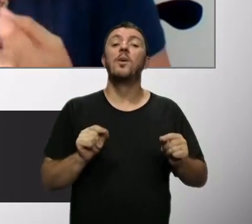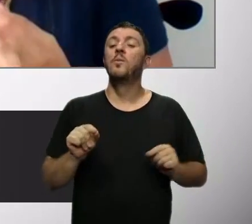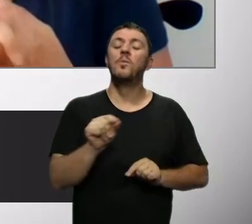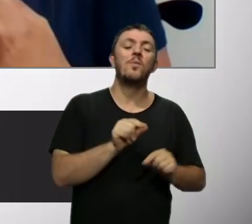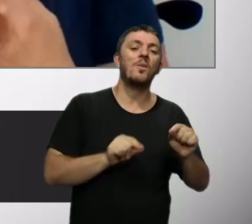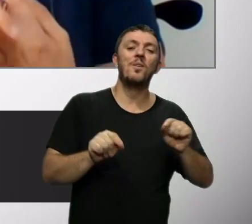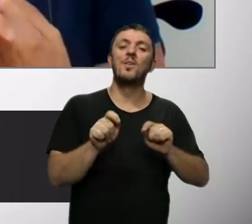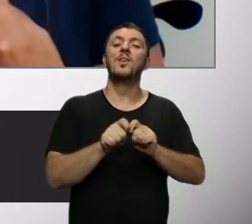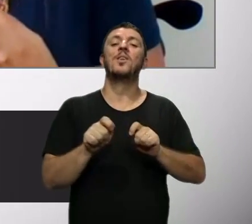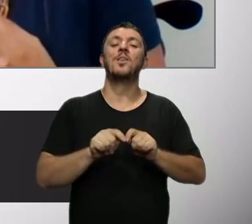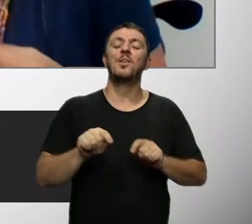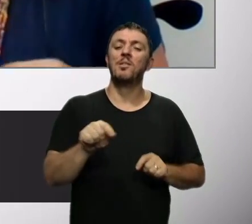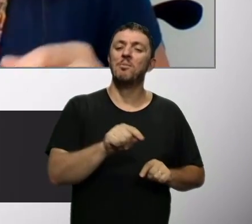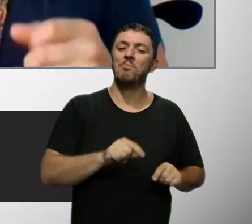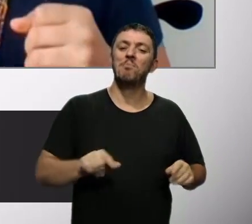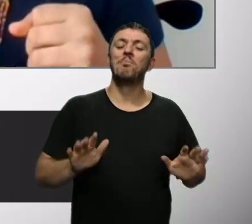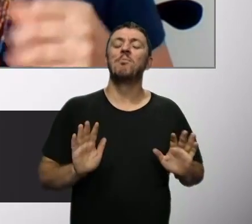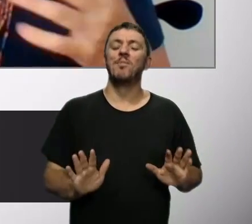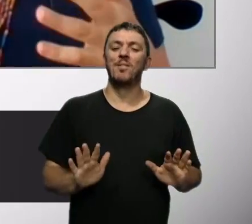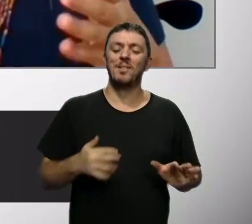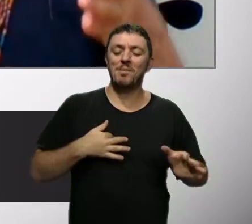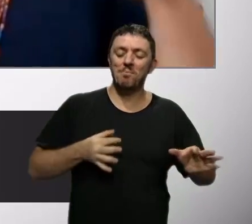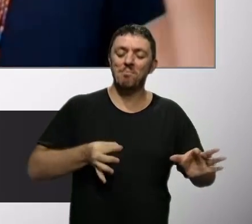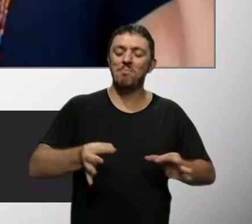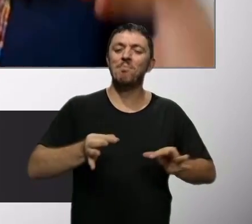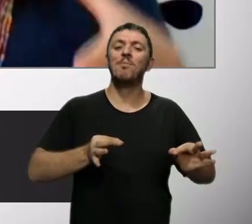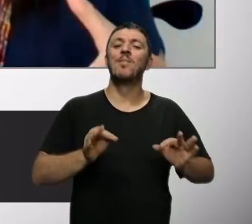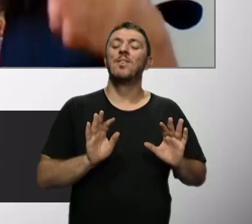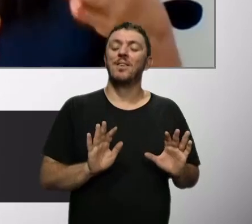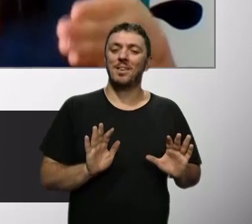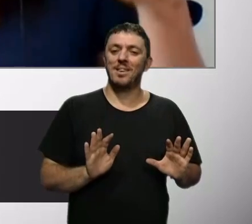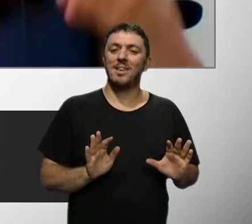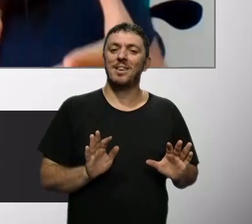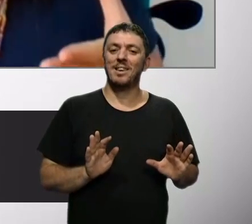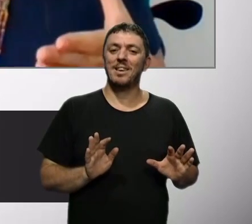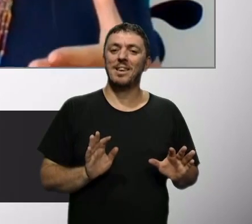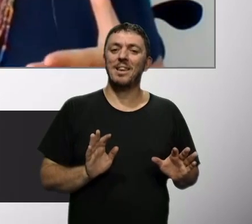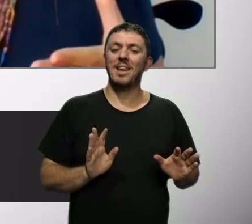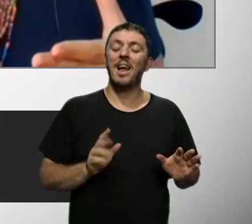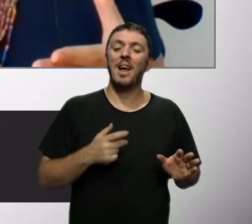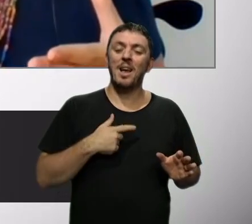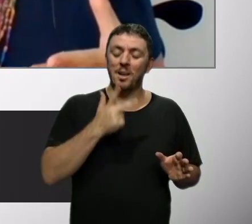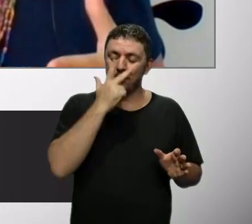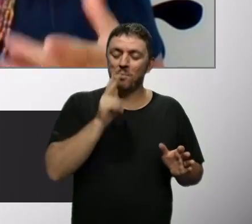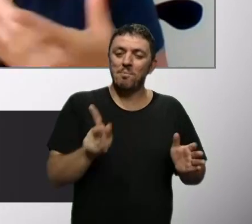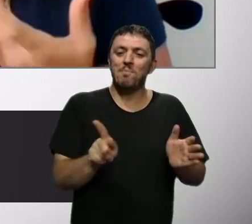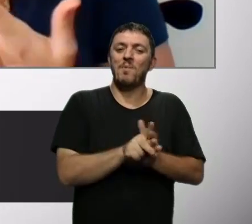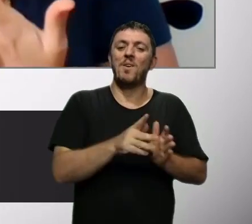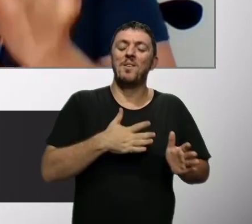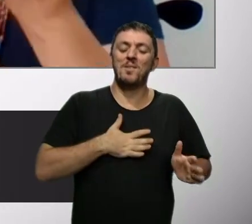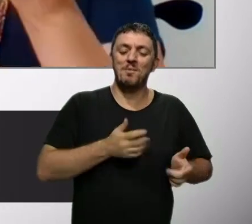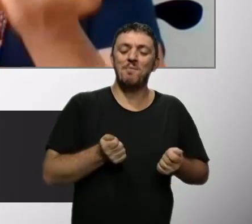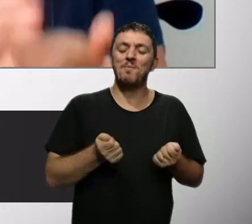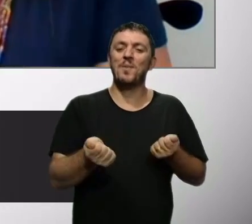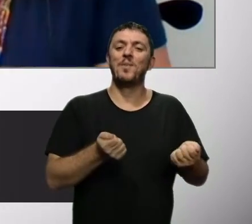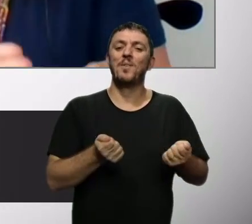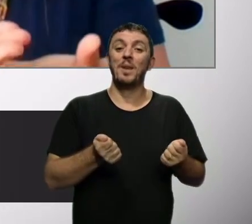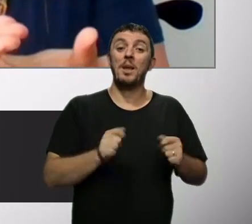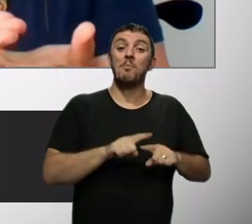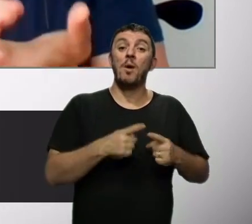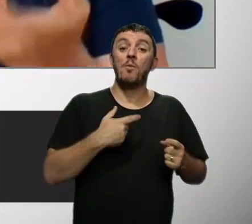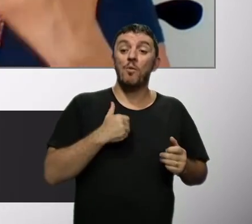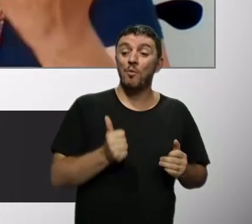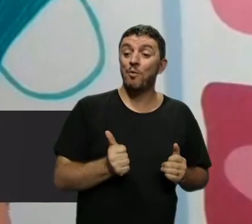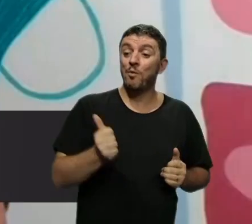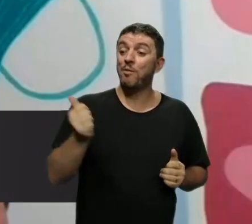ali, a maneira como você organizou a mobília, enfim. Tá tudo, é um ambiente completamente controlado, né? Quando a gente